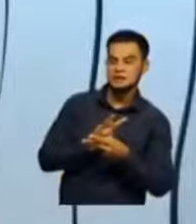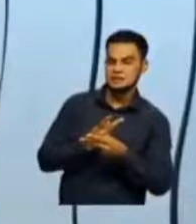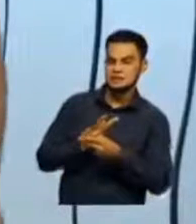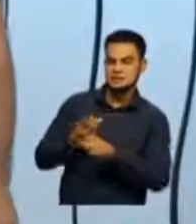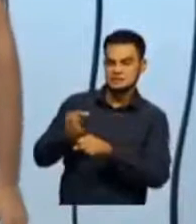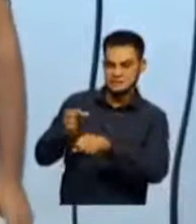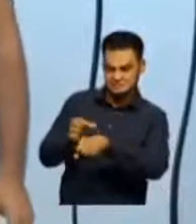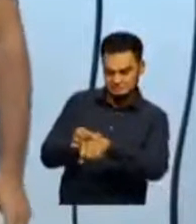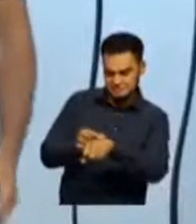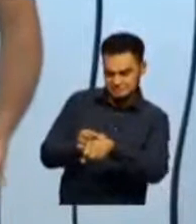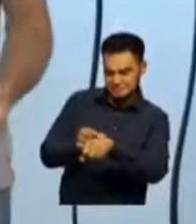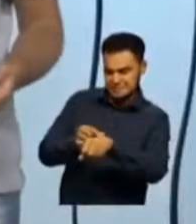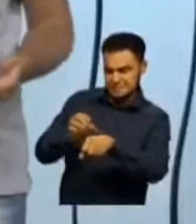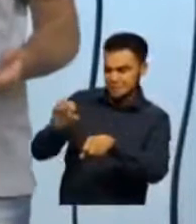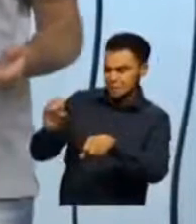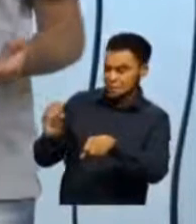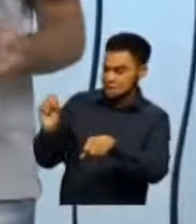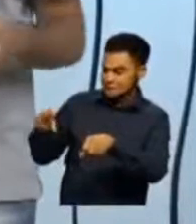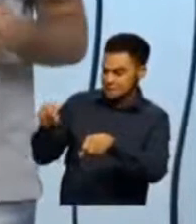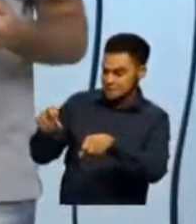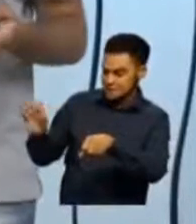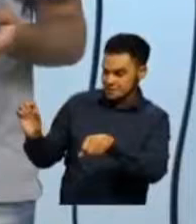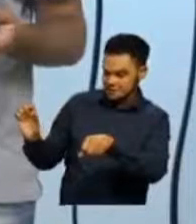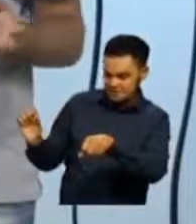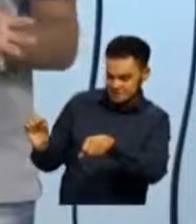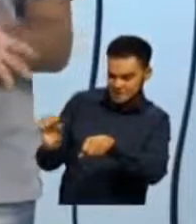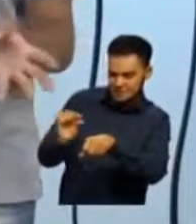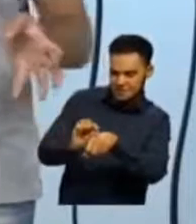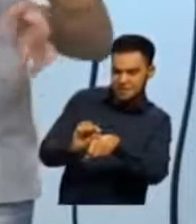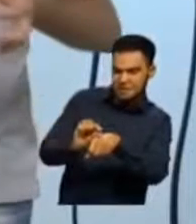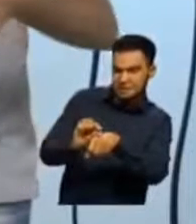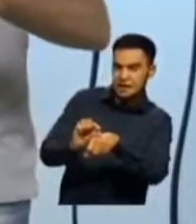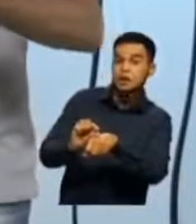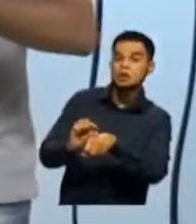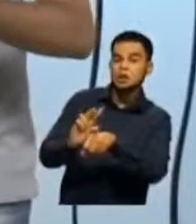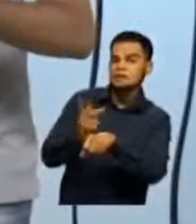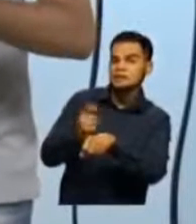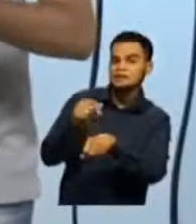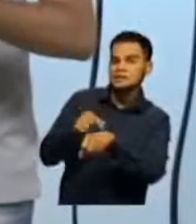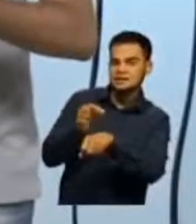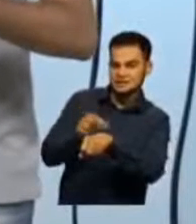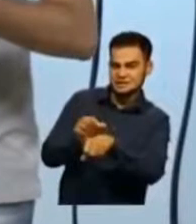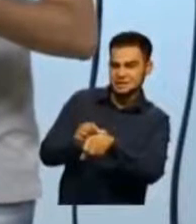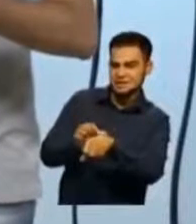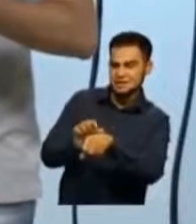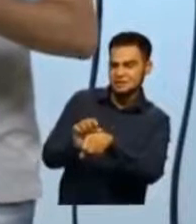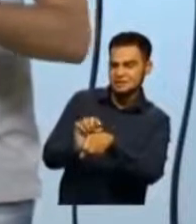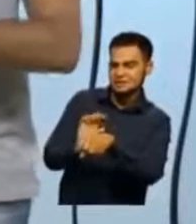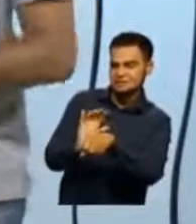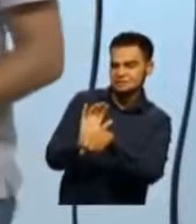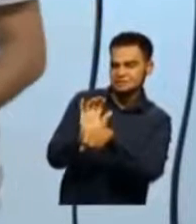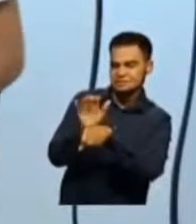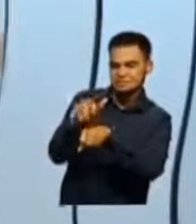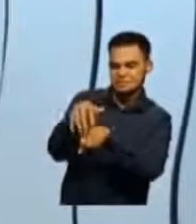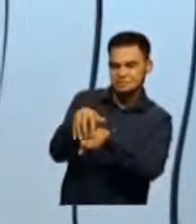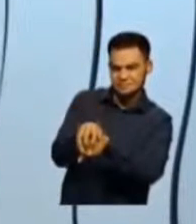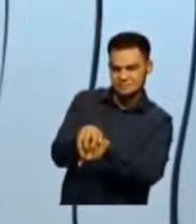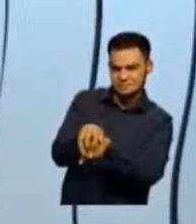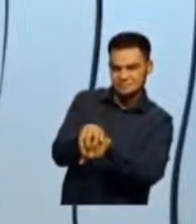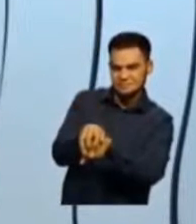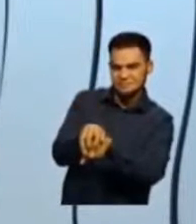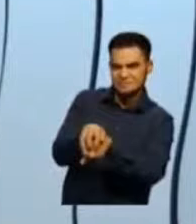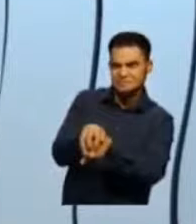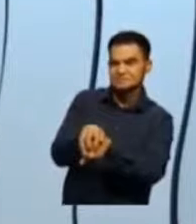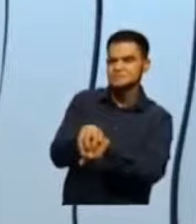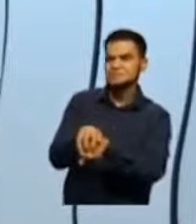célula, da membrana. A célula vai achar que é um alimento e vai englobar essa célula, esse vírus. Por isso que a gente